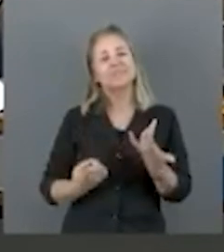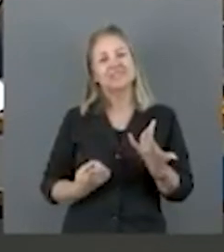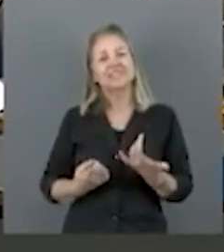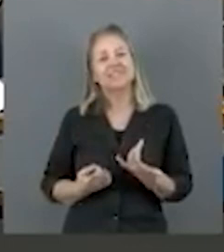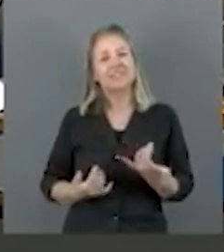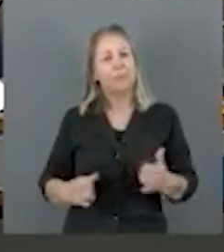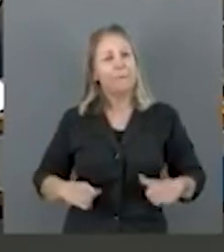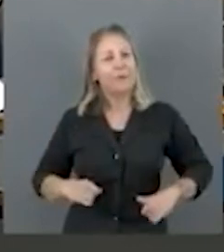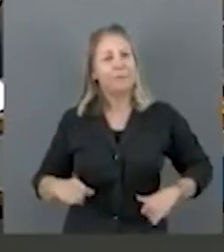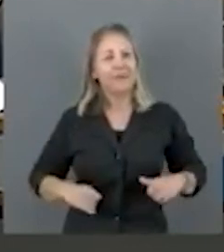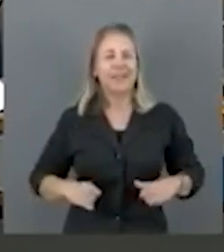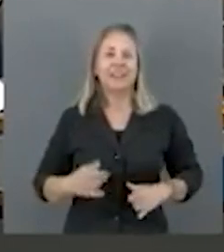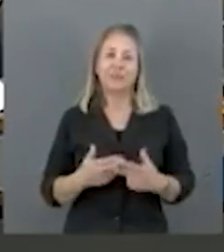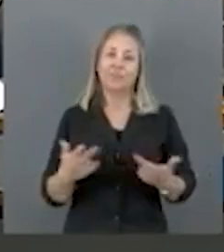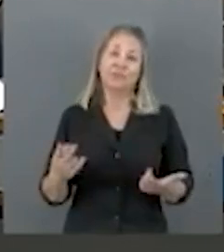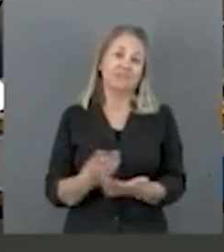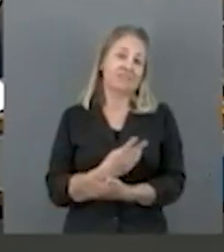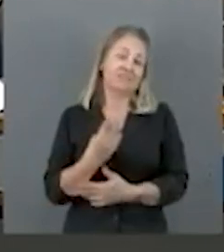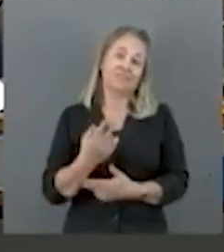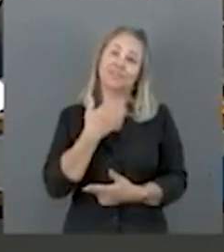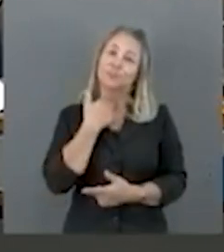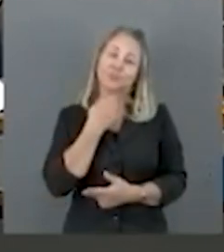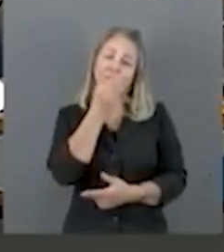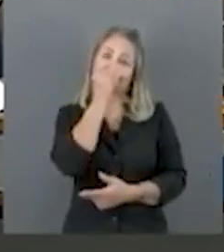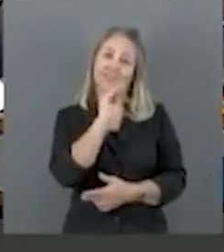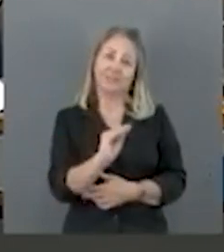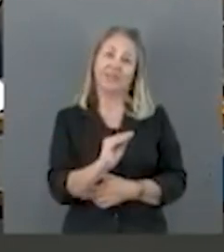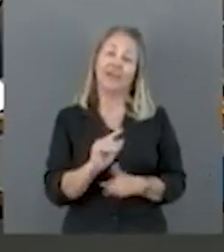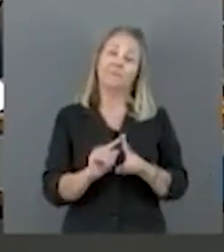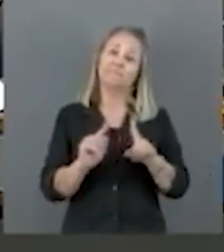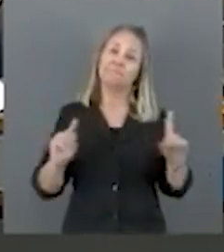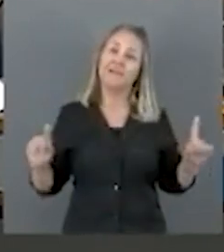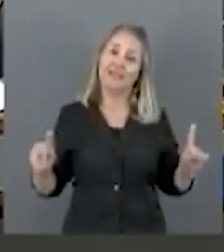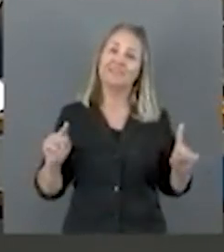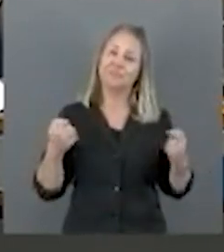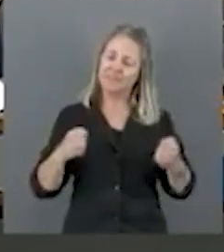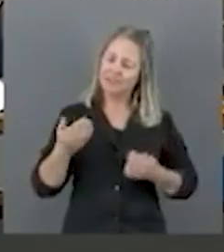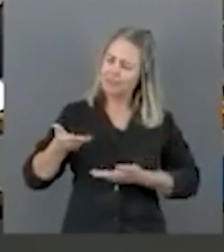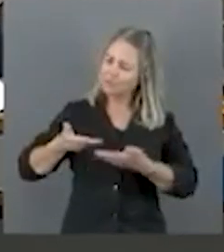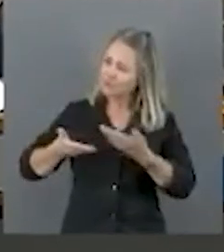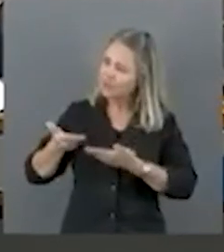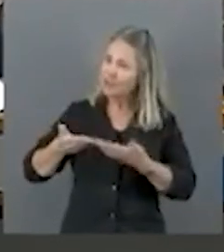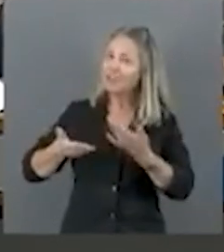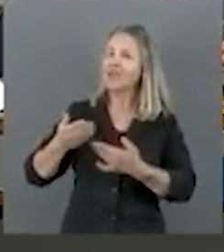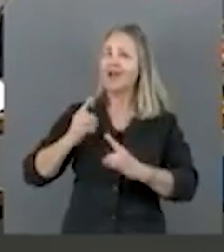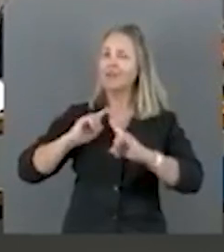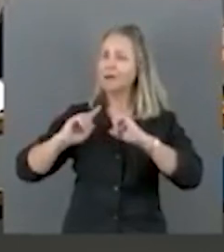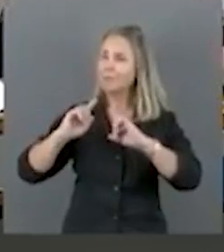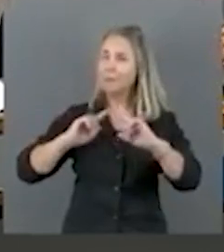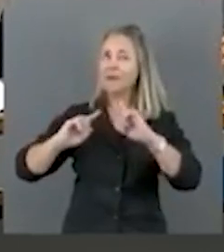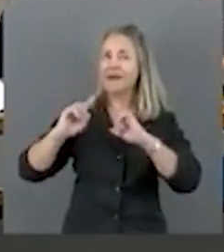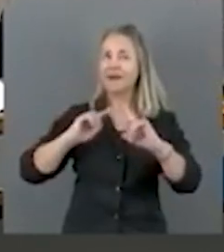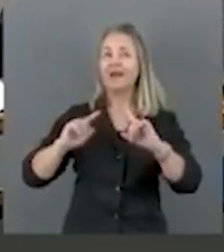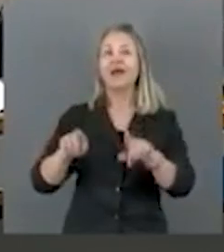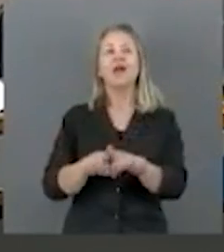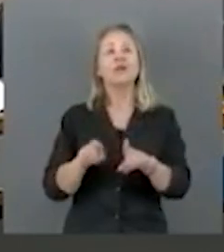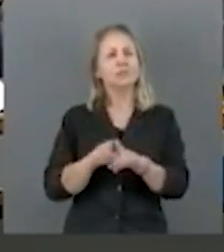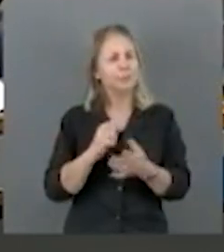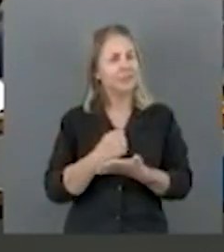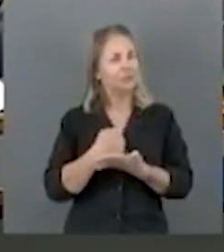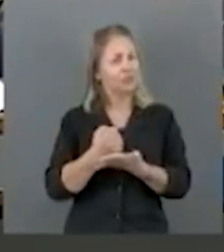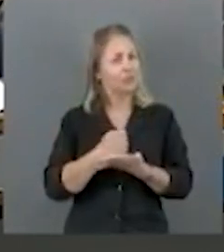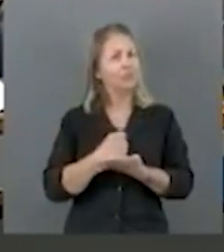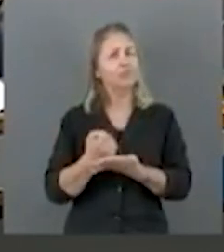alguma coisa acontecendo que não se pode ignorar, mas que é preciso dialogar, conversar, tratar. Eu jogo também.